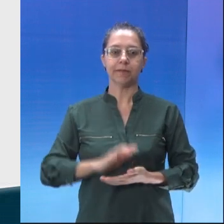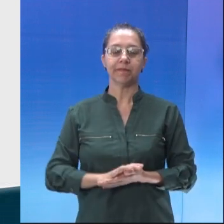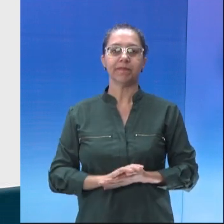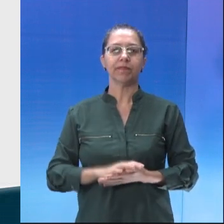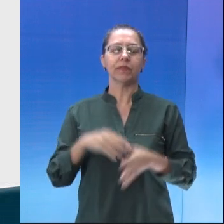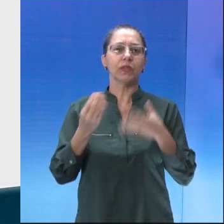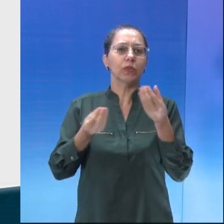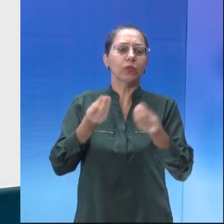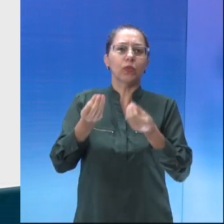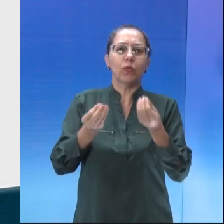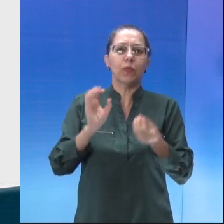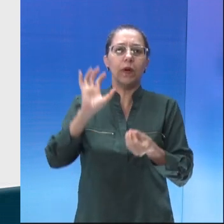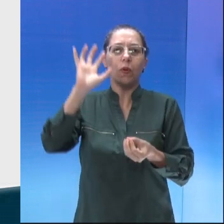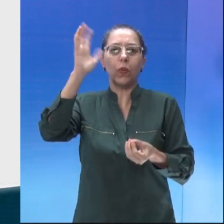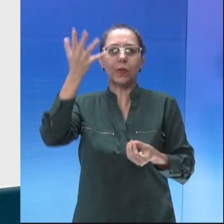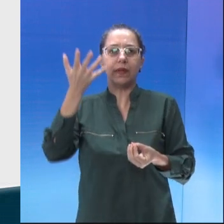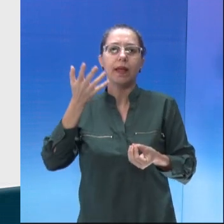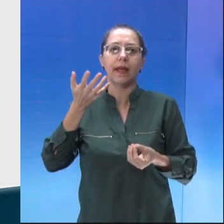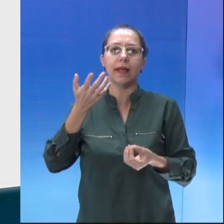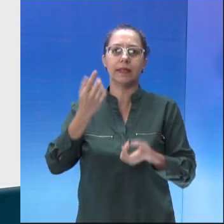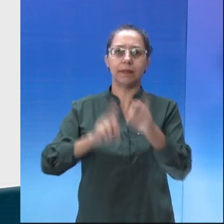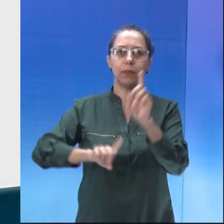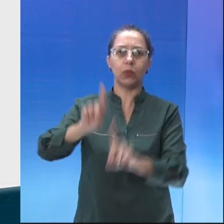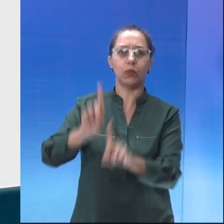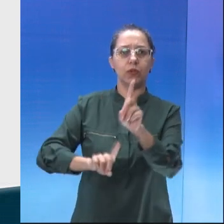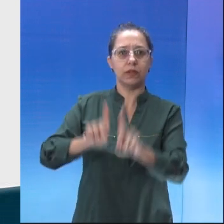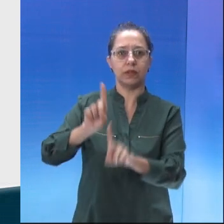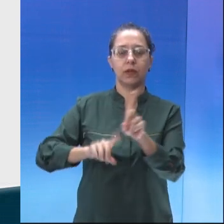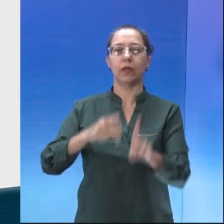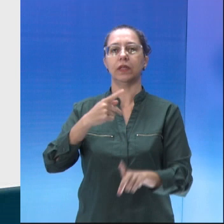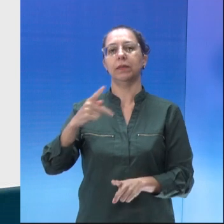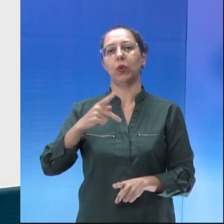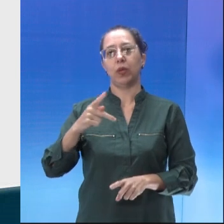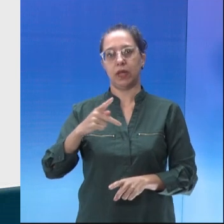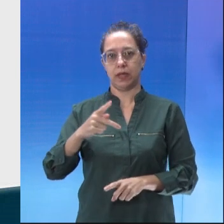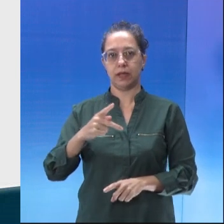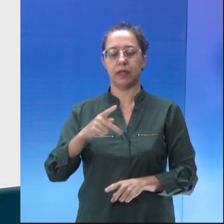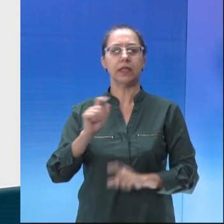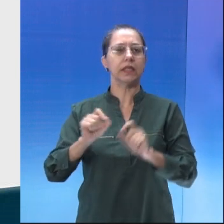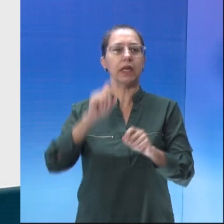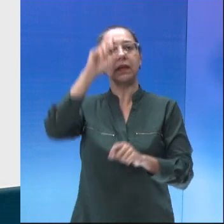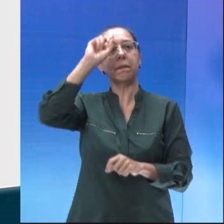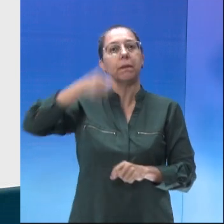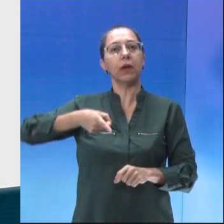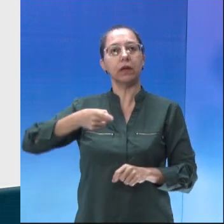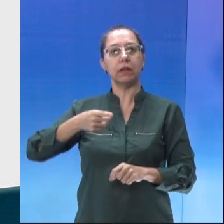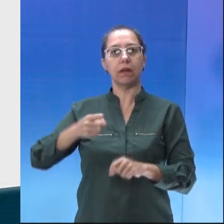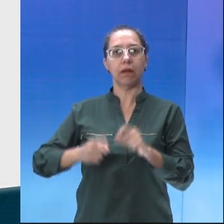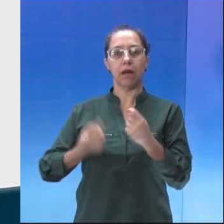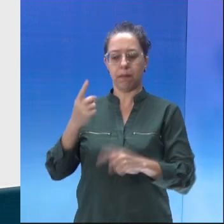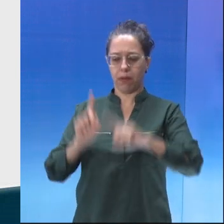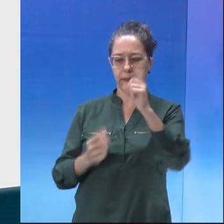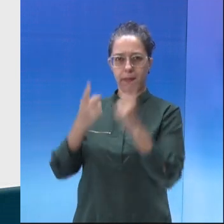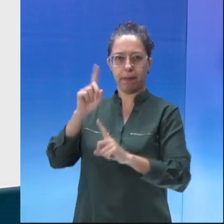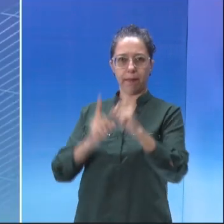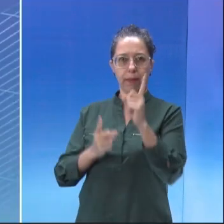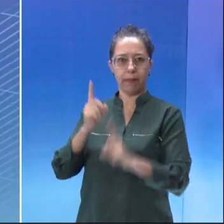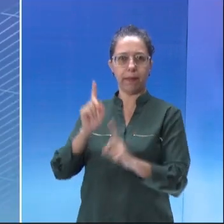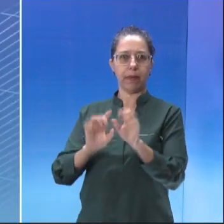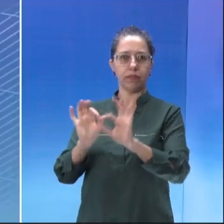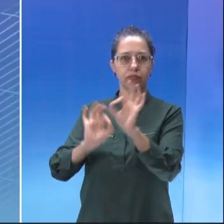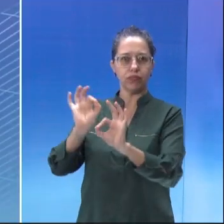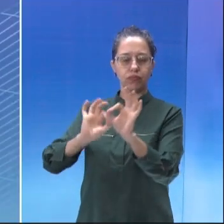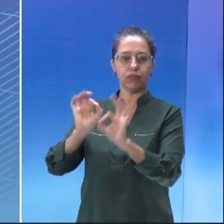entender como ocorre a produção das proteínas. Quem é que manda produzir as proteínas? As proteínas, elas